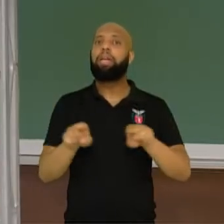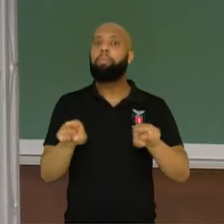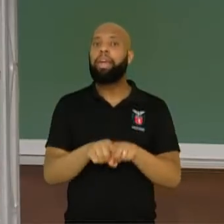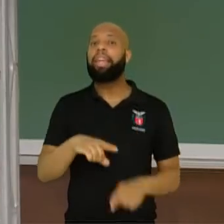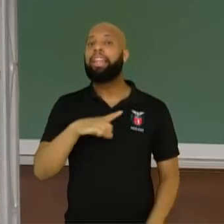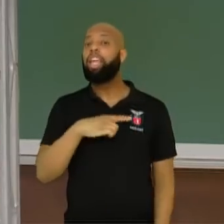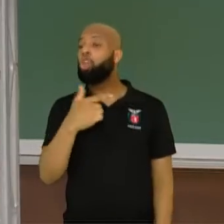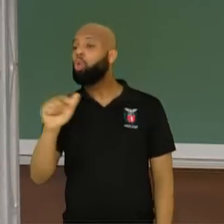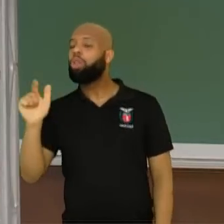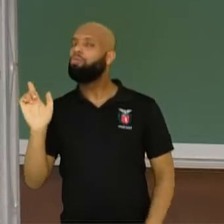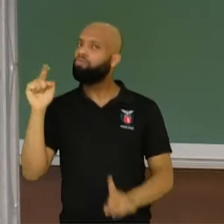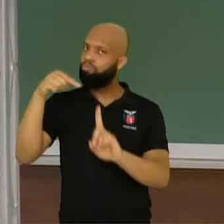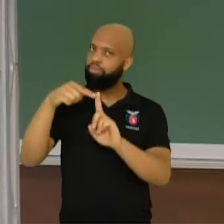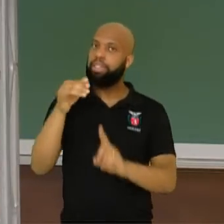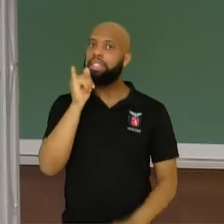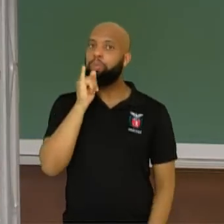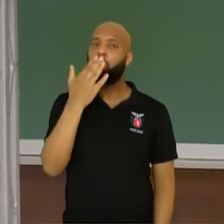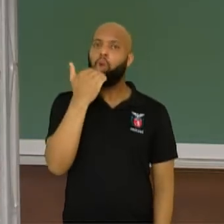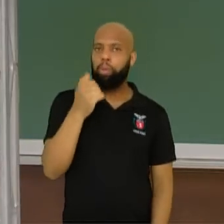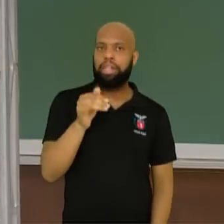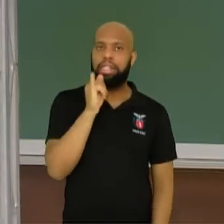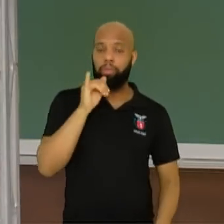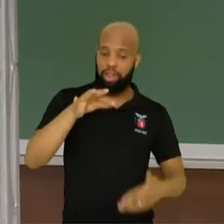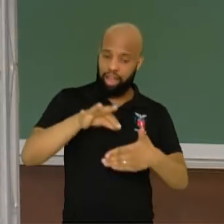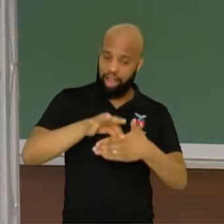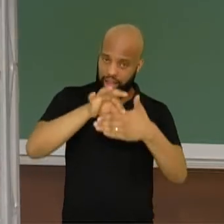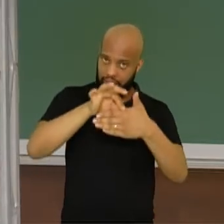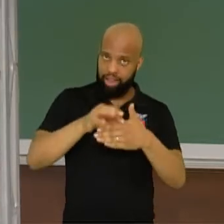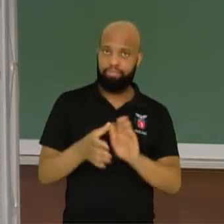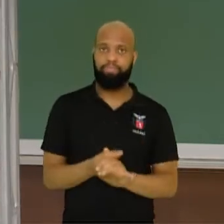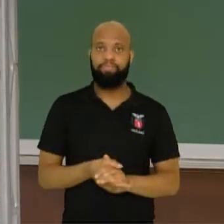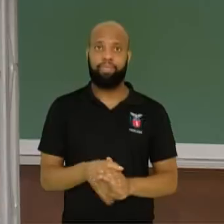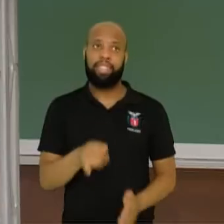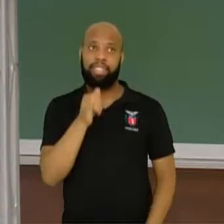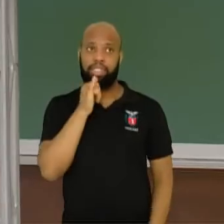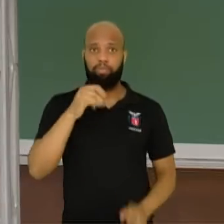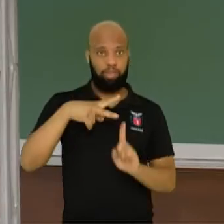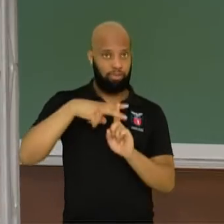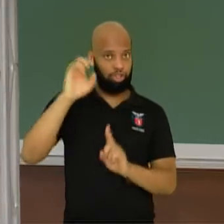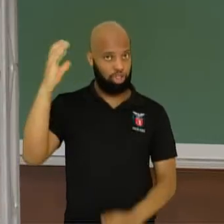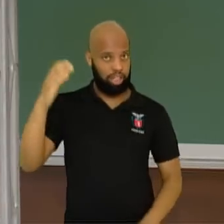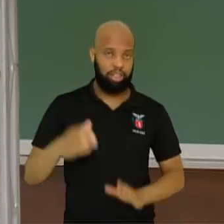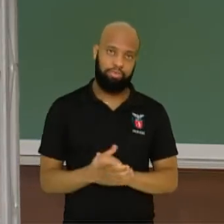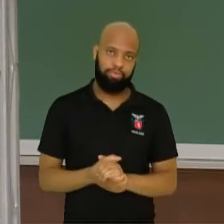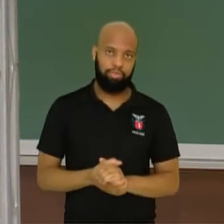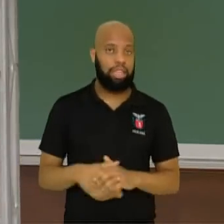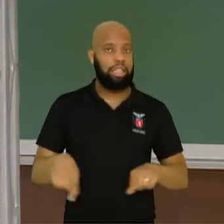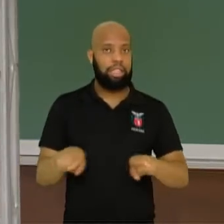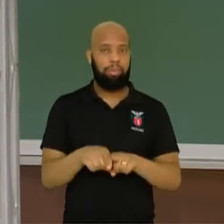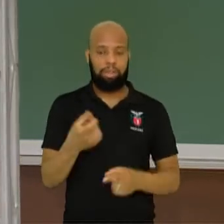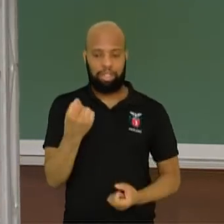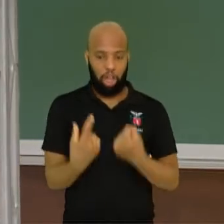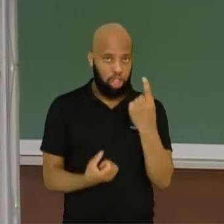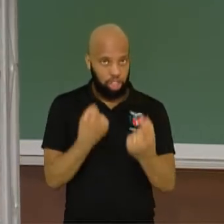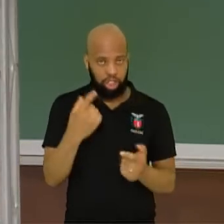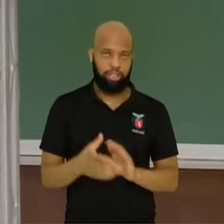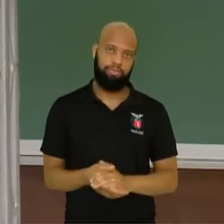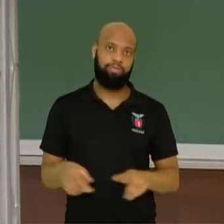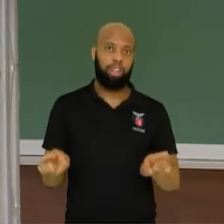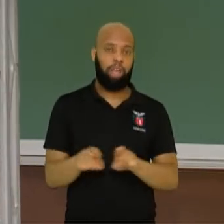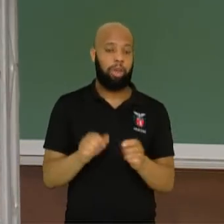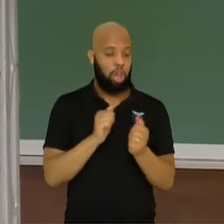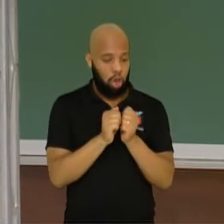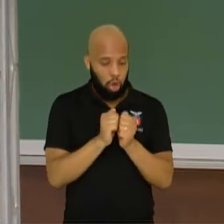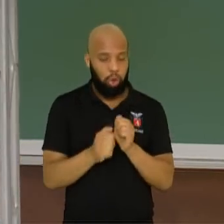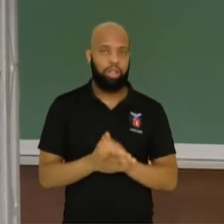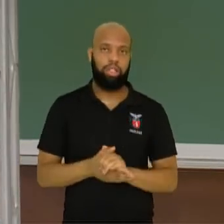água para aquela fruta, para aquela verdura crescer bonita, para chegar até a nossa mesa. A energia elétrica, né? Então, para